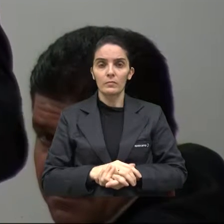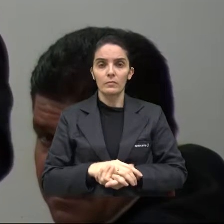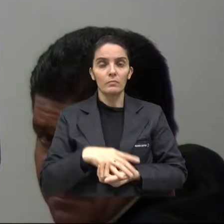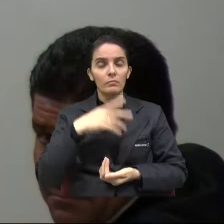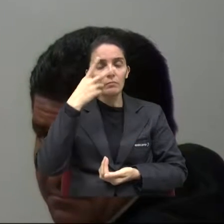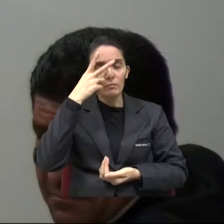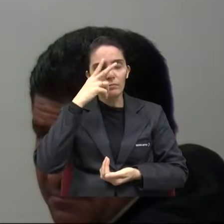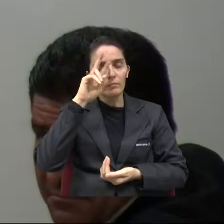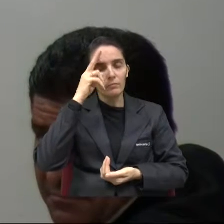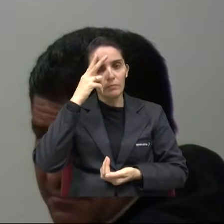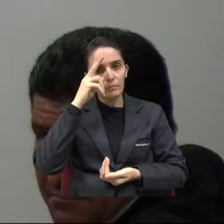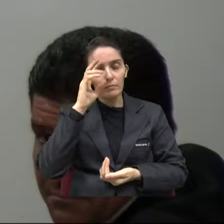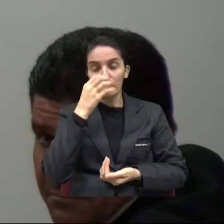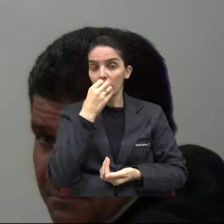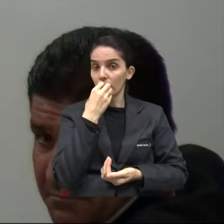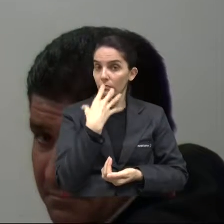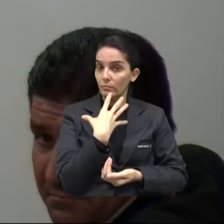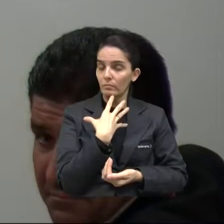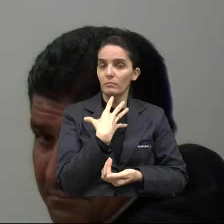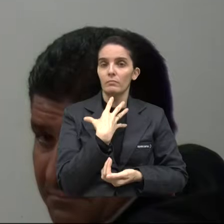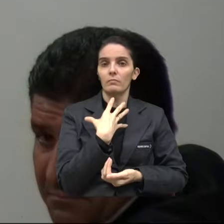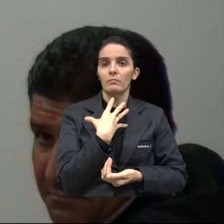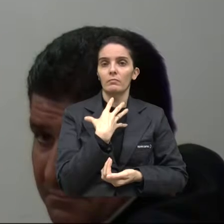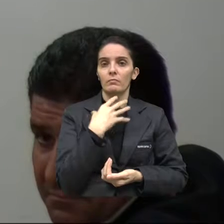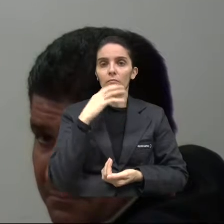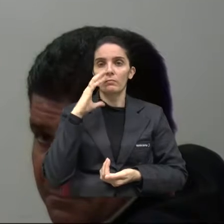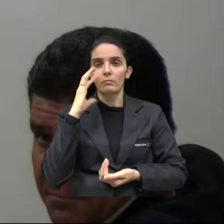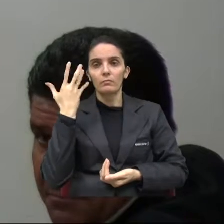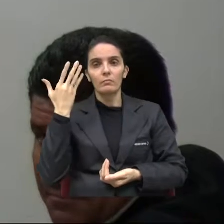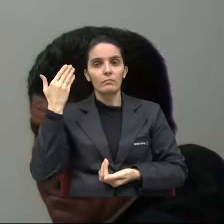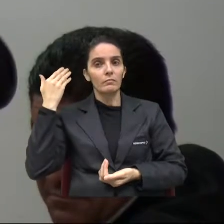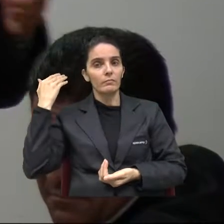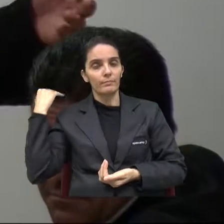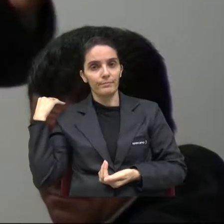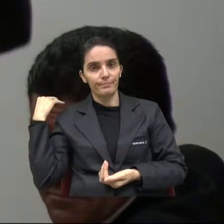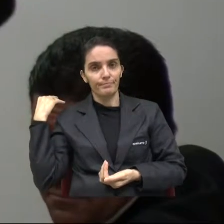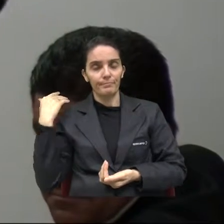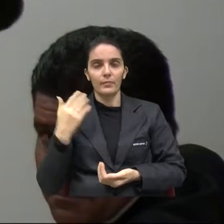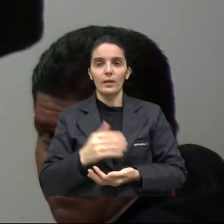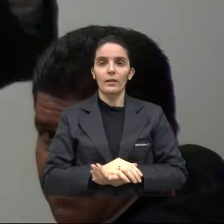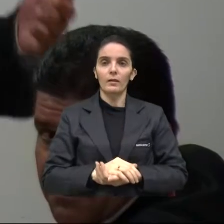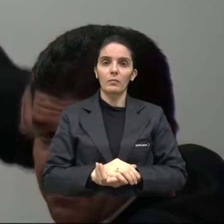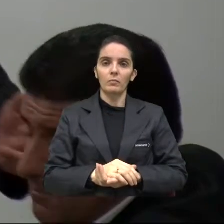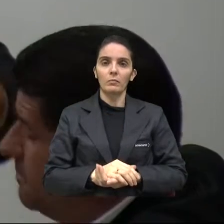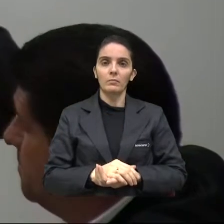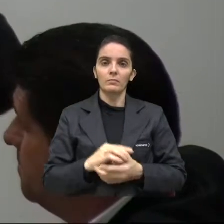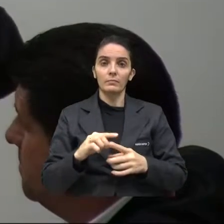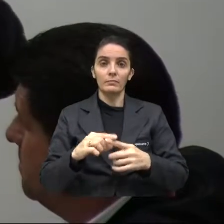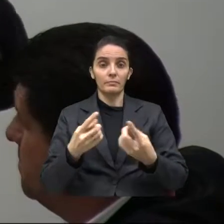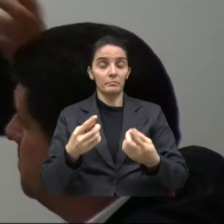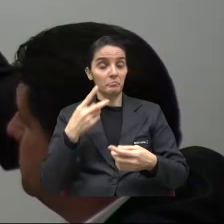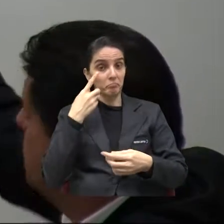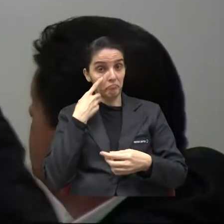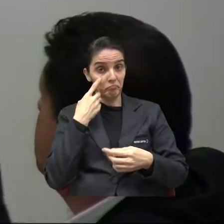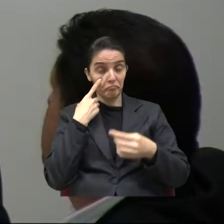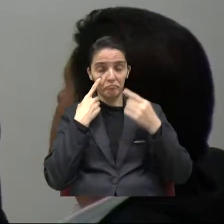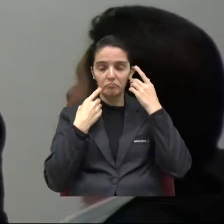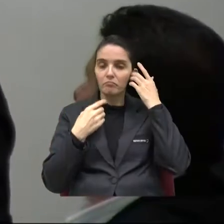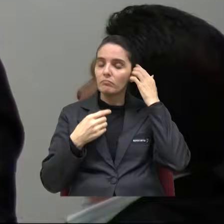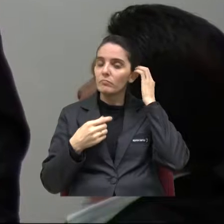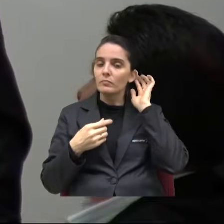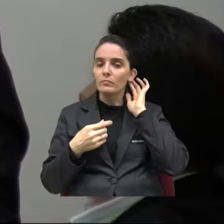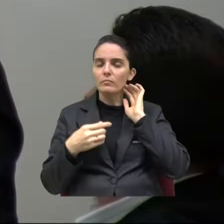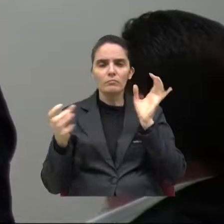lembranças boas que aconteceu no passado. E nós, infelizmente, olhamos aquela situação que acabou